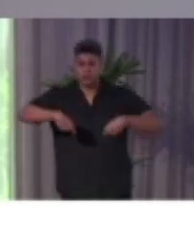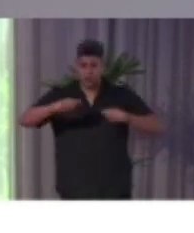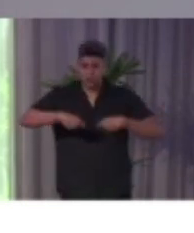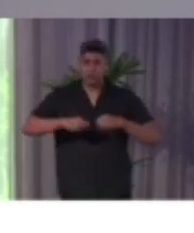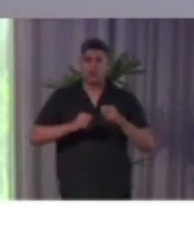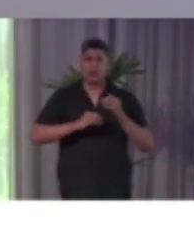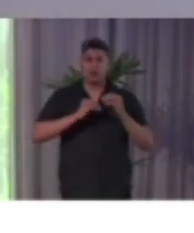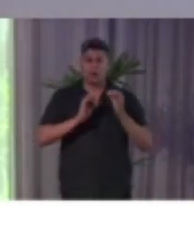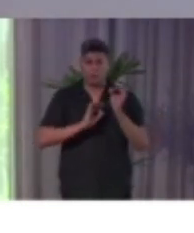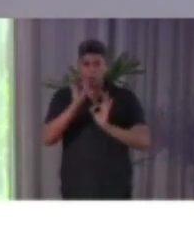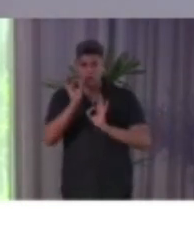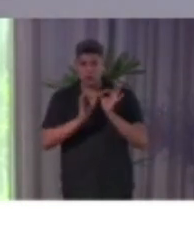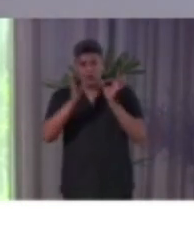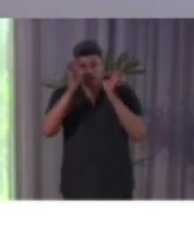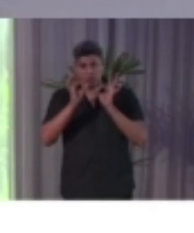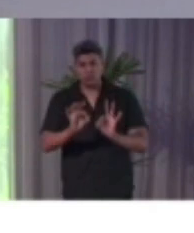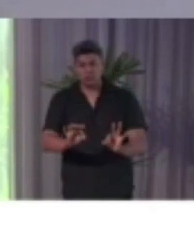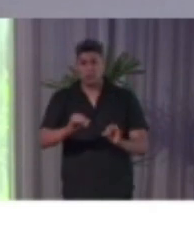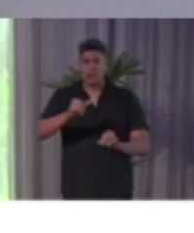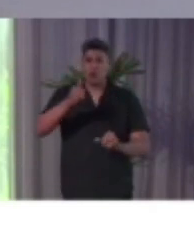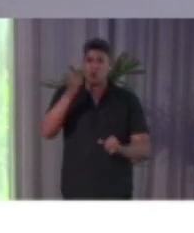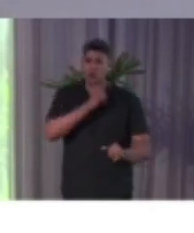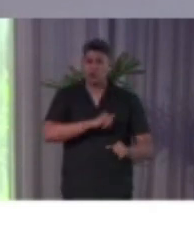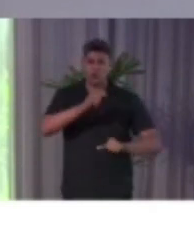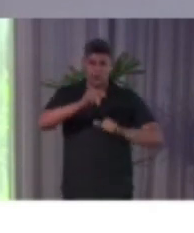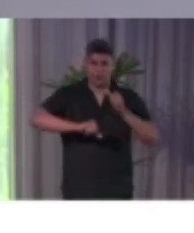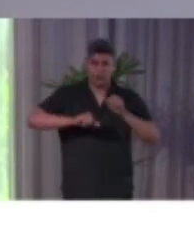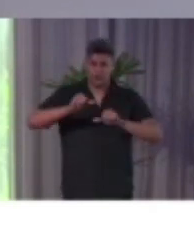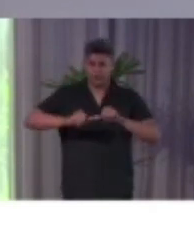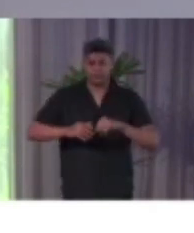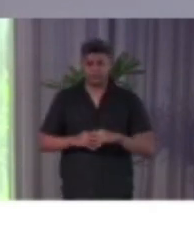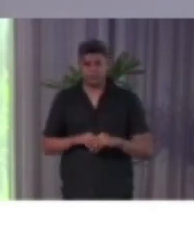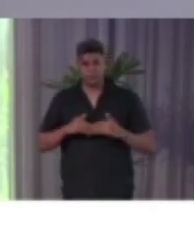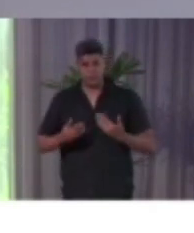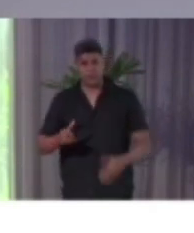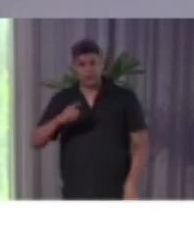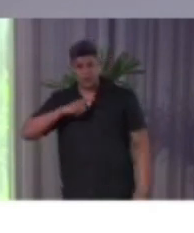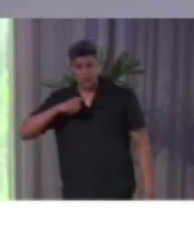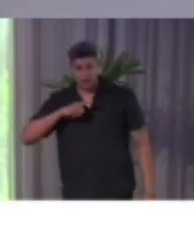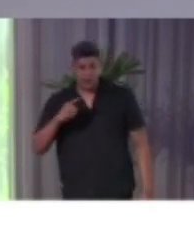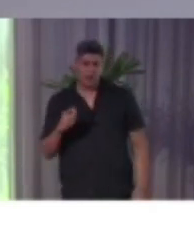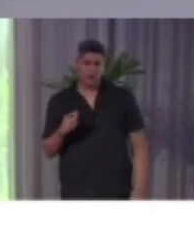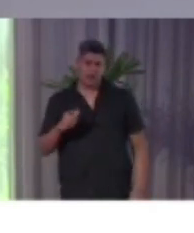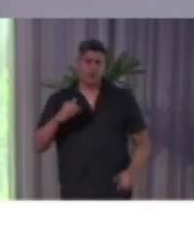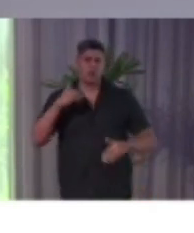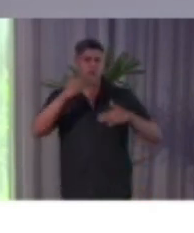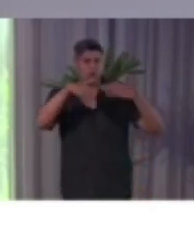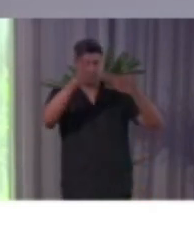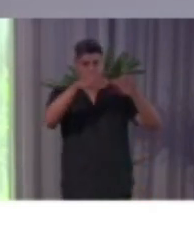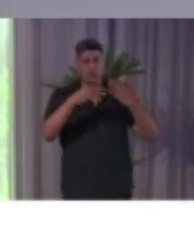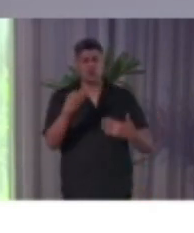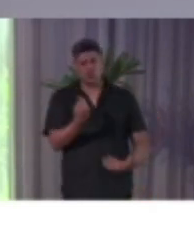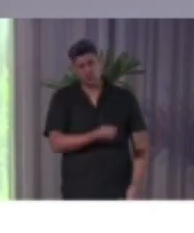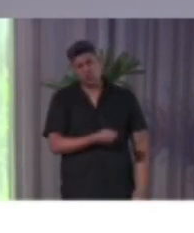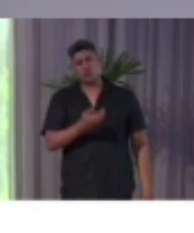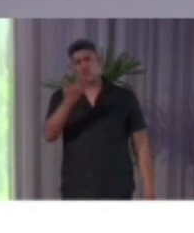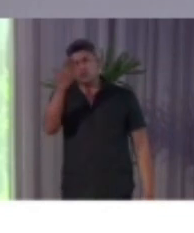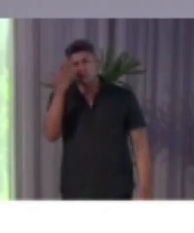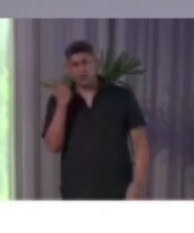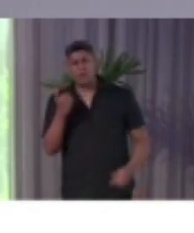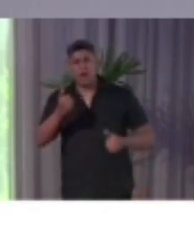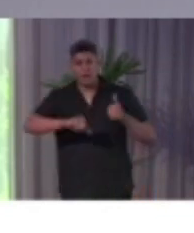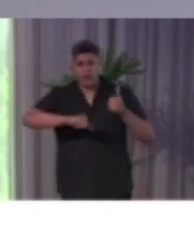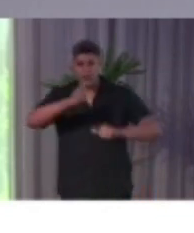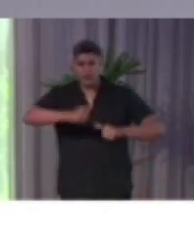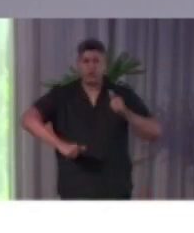avaliação. Então, a gente tem um processo que todo mundo aqui já deve ter ouvido falar, que é a avaliação de tecnologias em saúde,